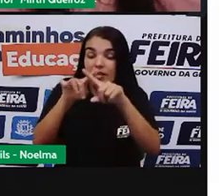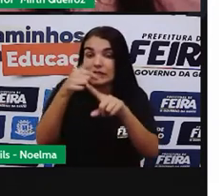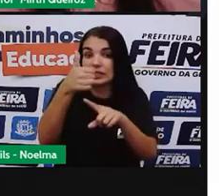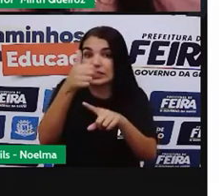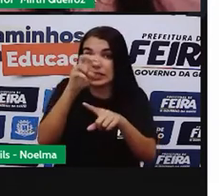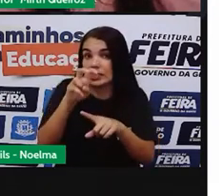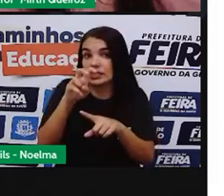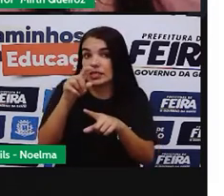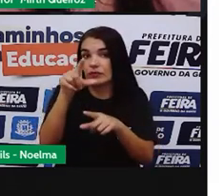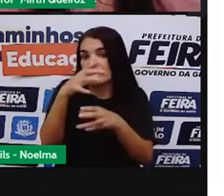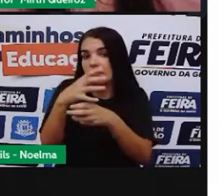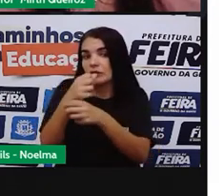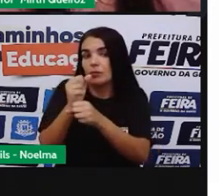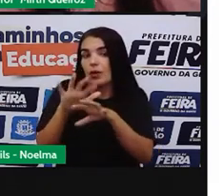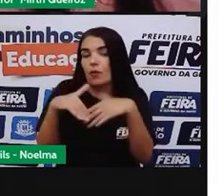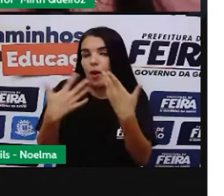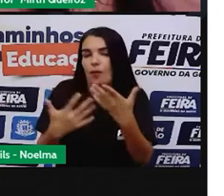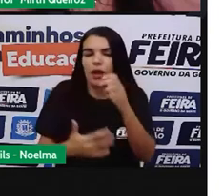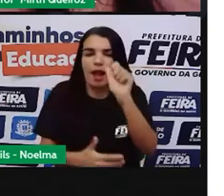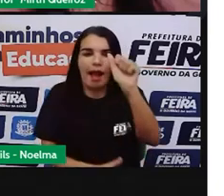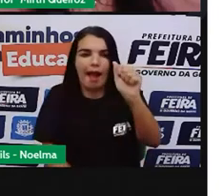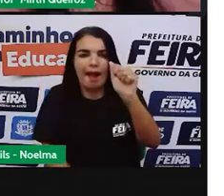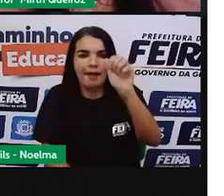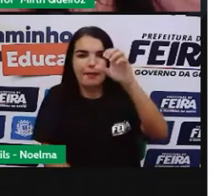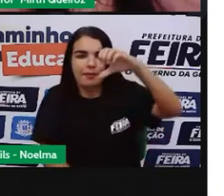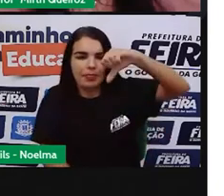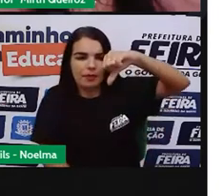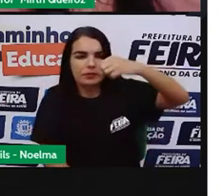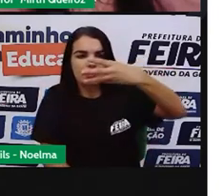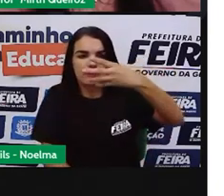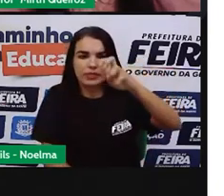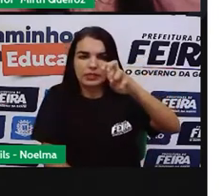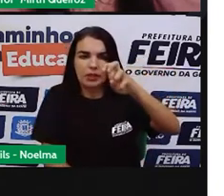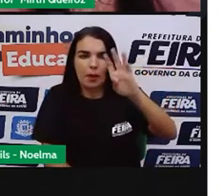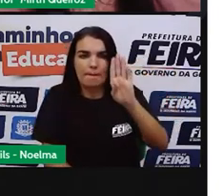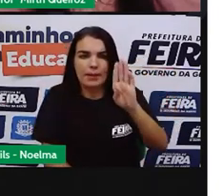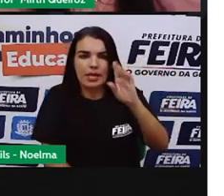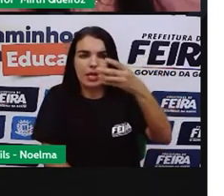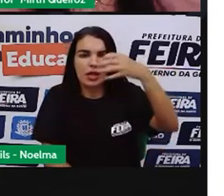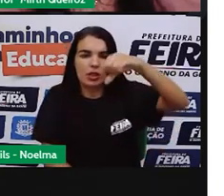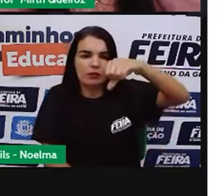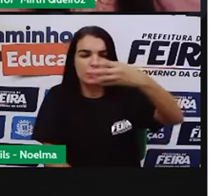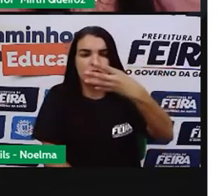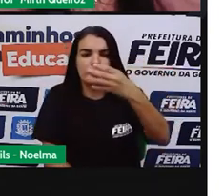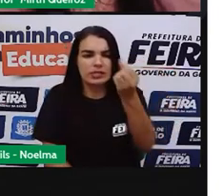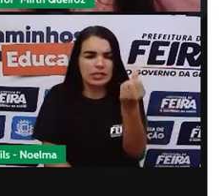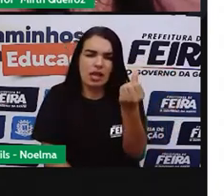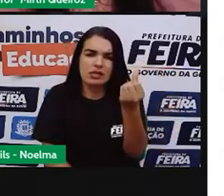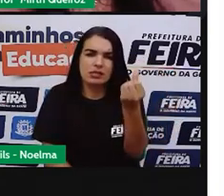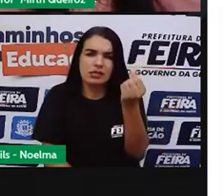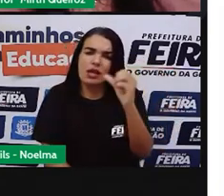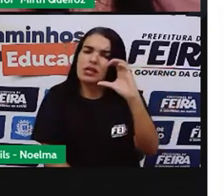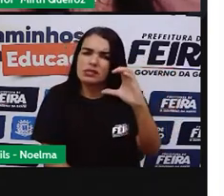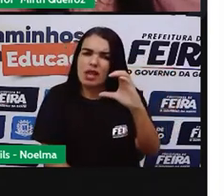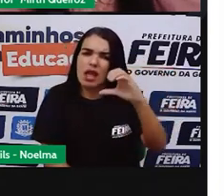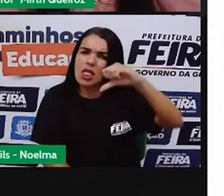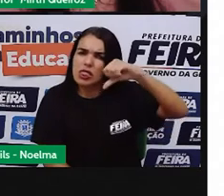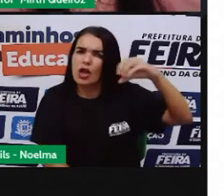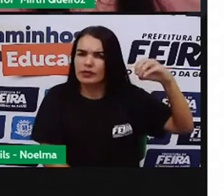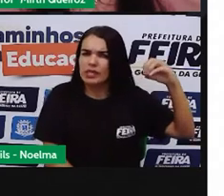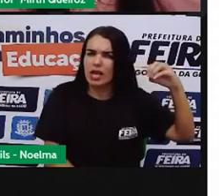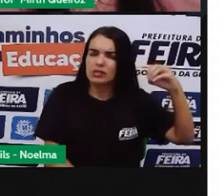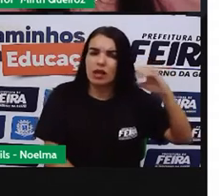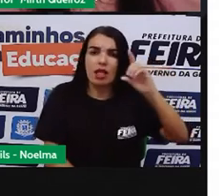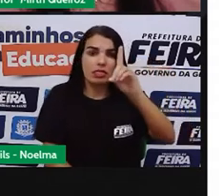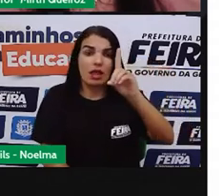945, alternativa B, 946, ou alternativa C, 900,